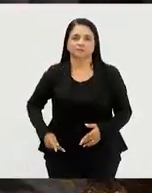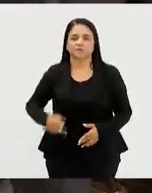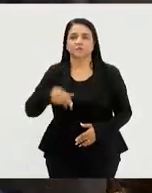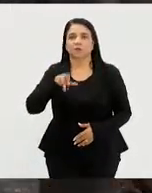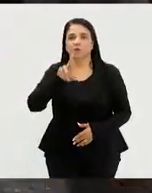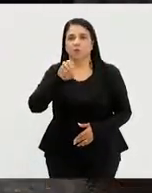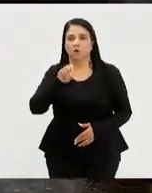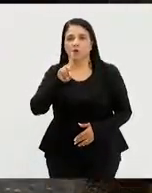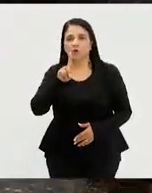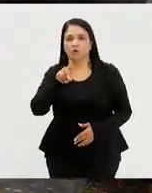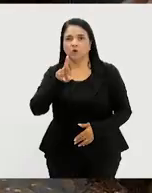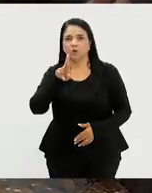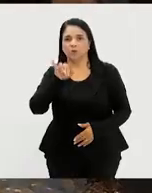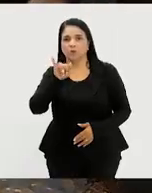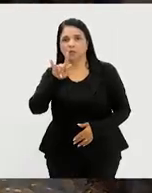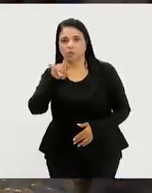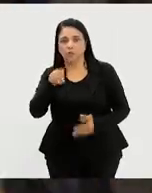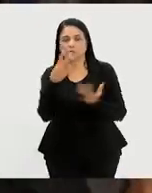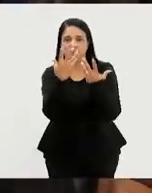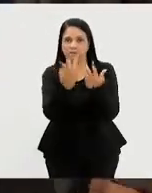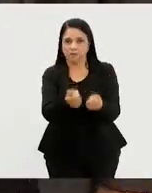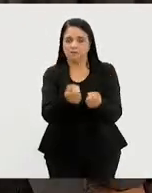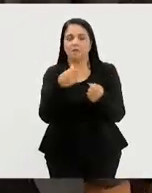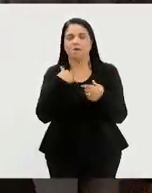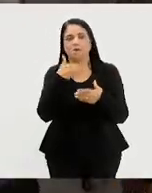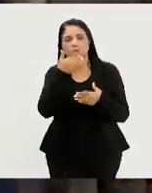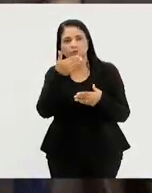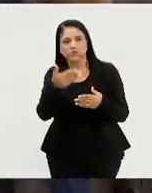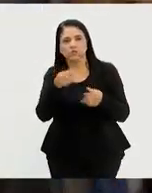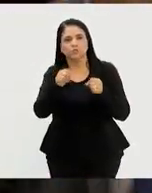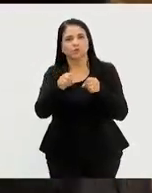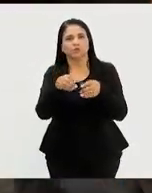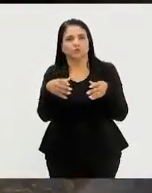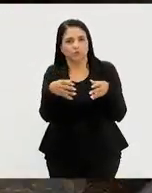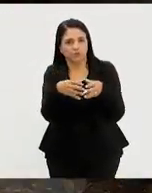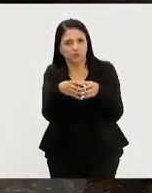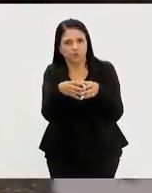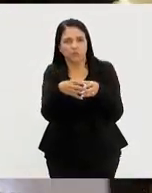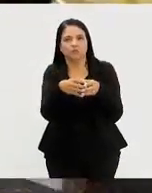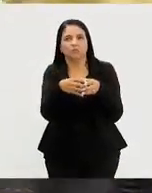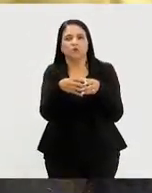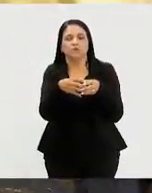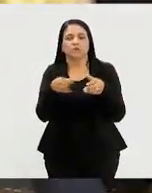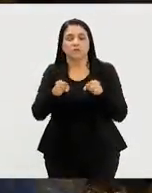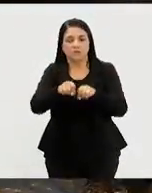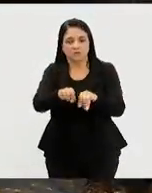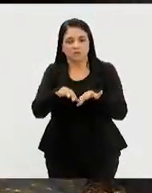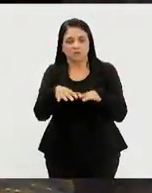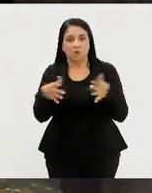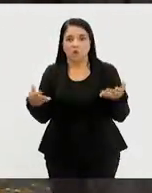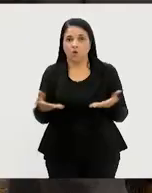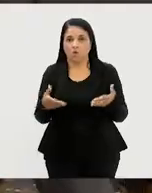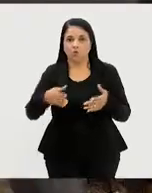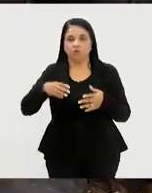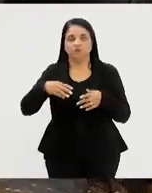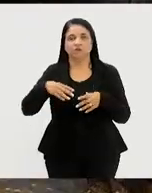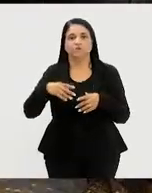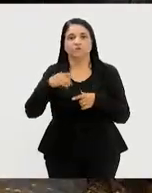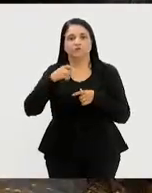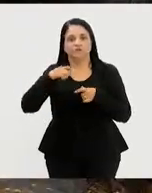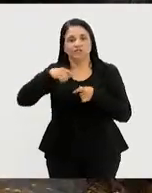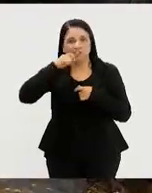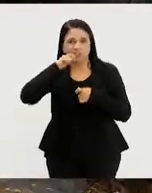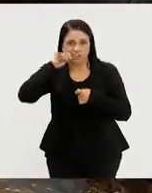ter acatado o pedido da frente e tá fazendo essa sessão de hoje aqui nesse plenário do Palácio Tiradentes nós